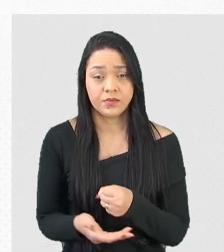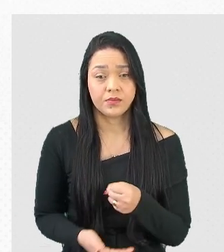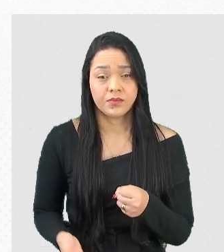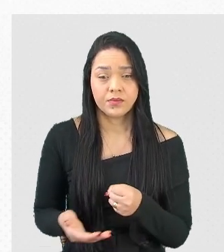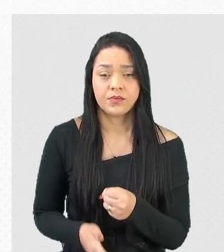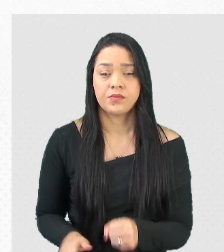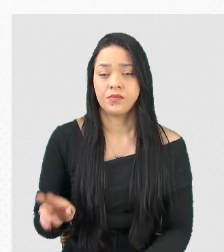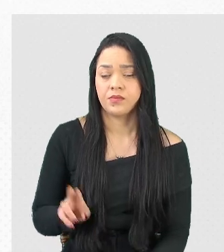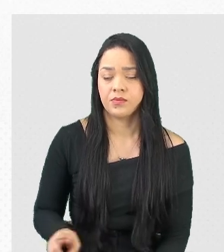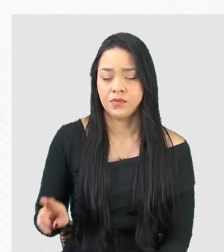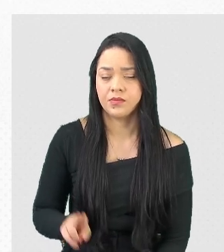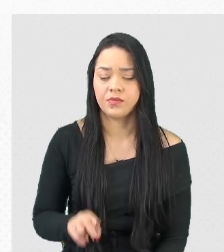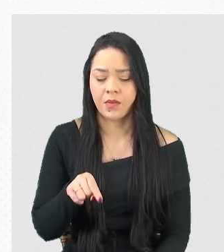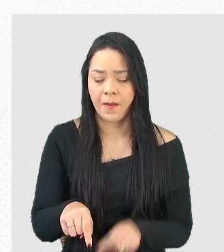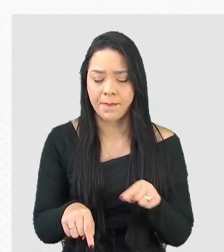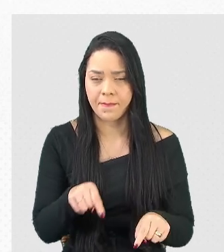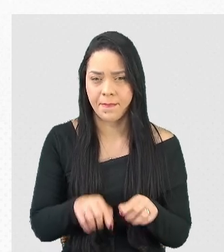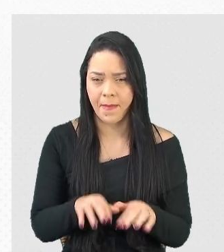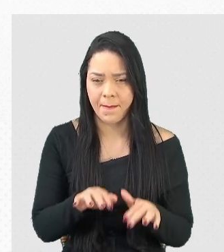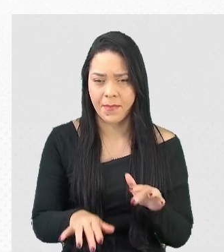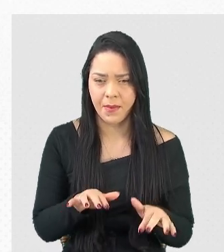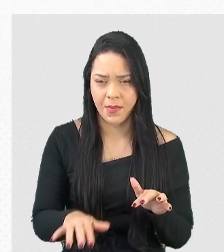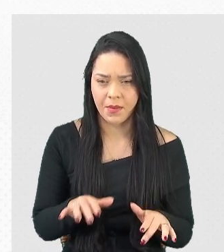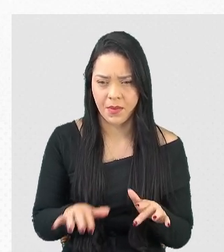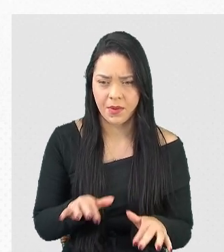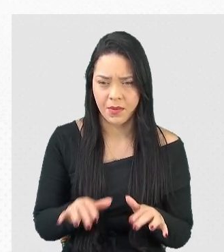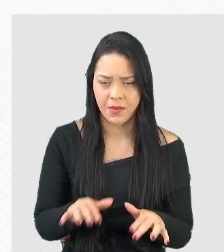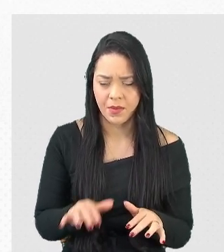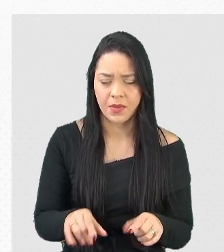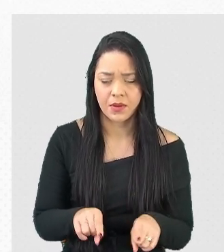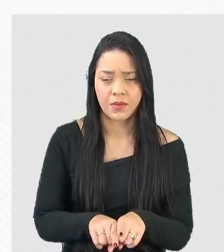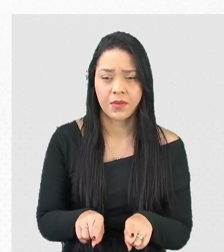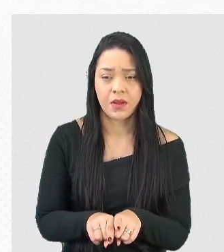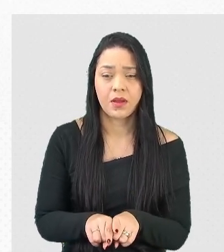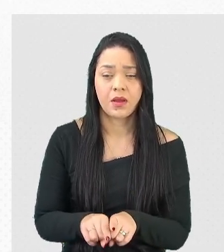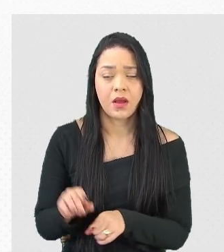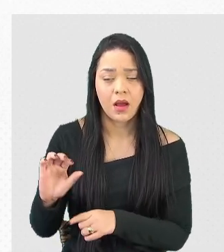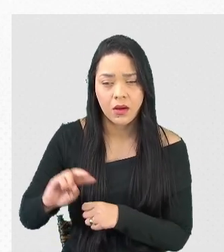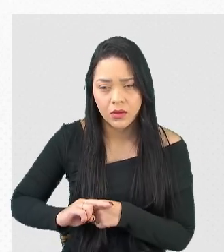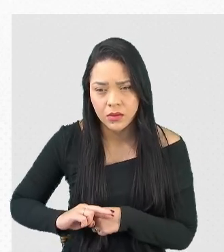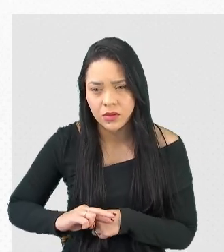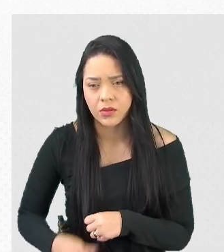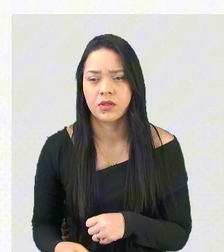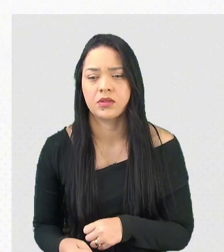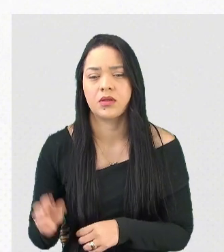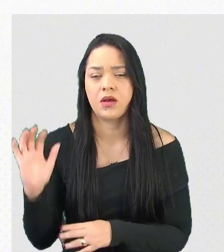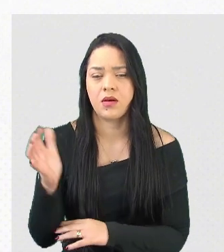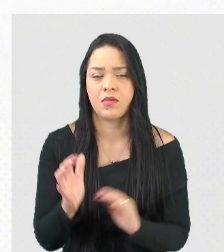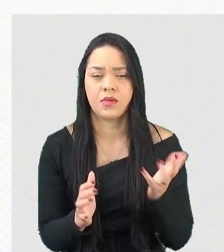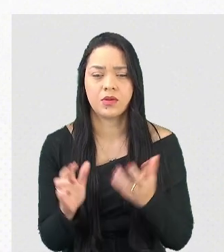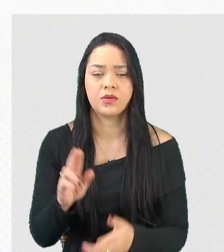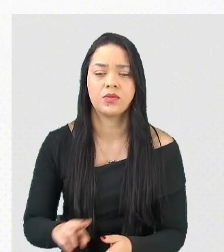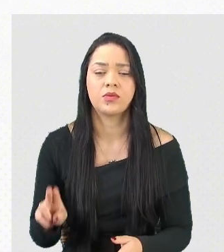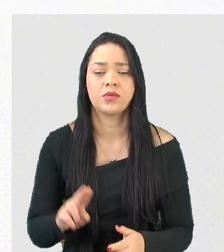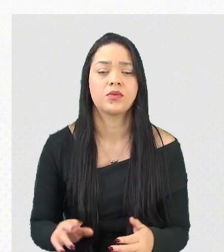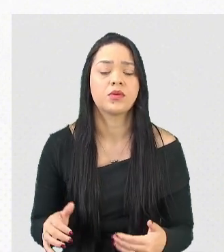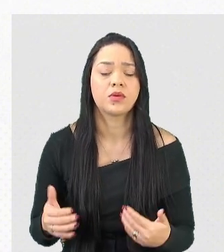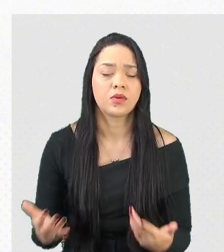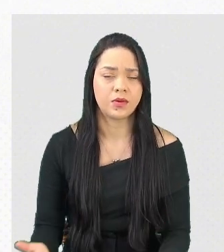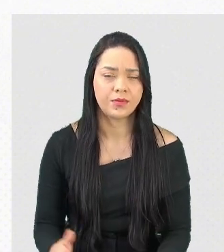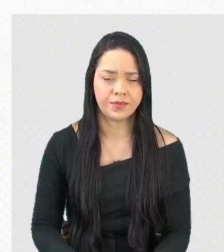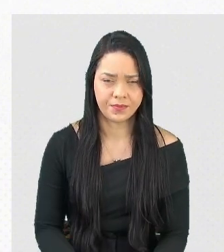máquina e a consequência ambiental de seu uso são, respectivamente, muita atenção,